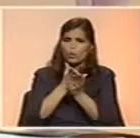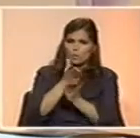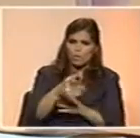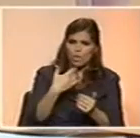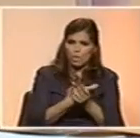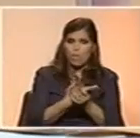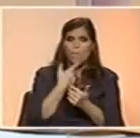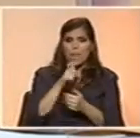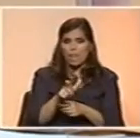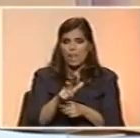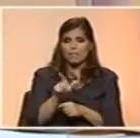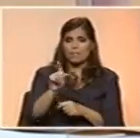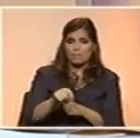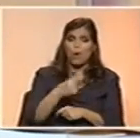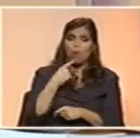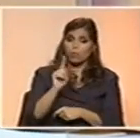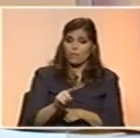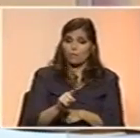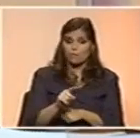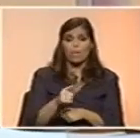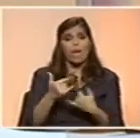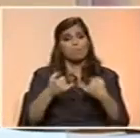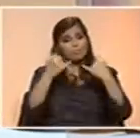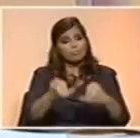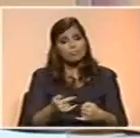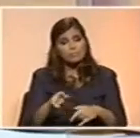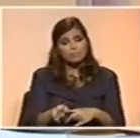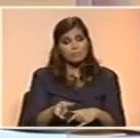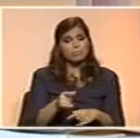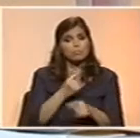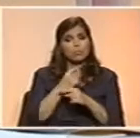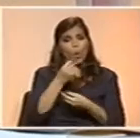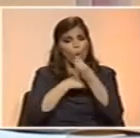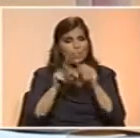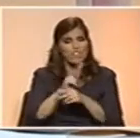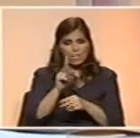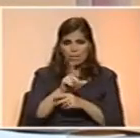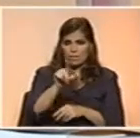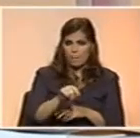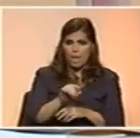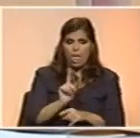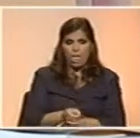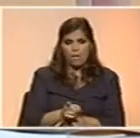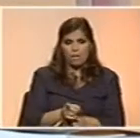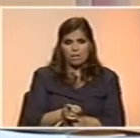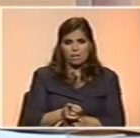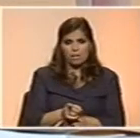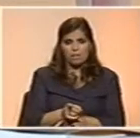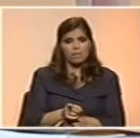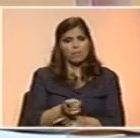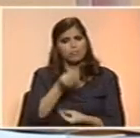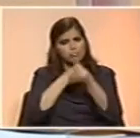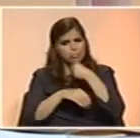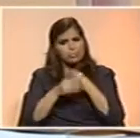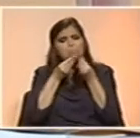dar a palavra ao Carlos e ao Pedro outra vez sobre esta questão. Vamos ver a próxima reportagem. Porque comida vegetariana também é sinónimo de uma dieta cheia